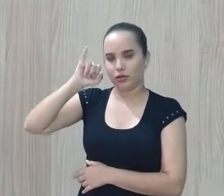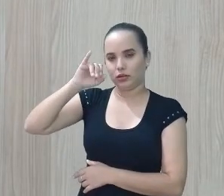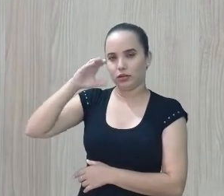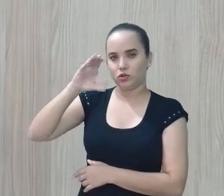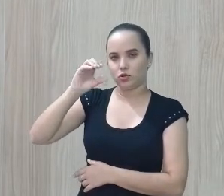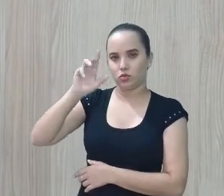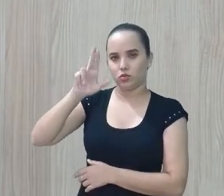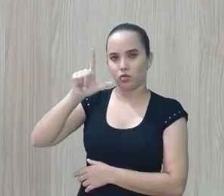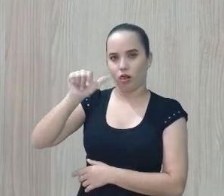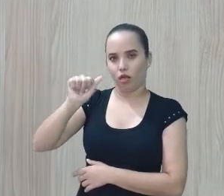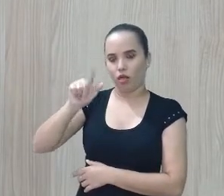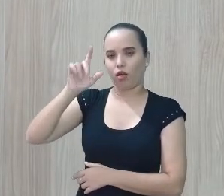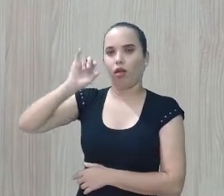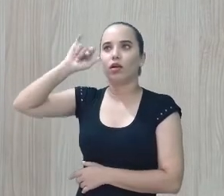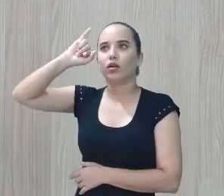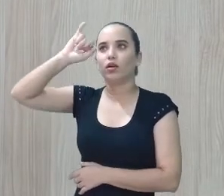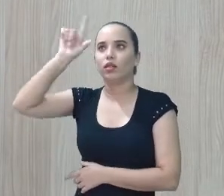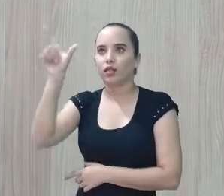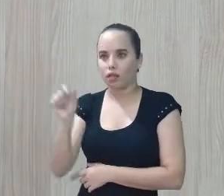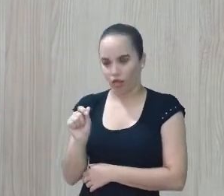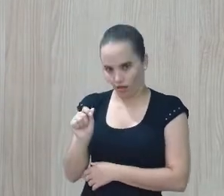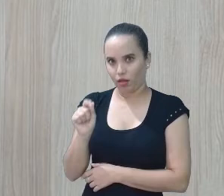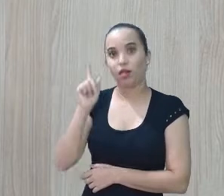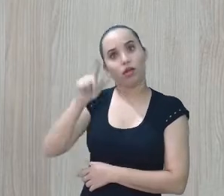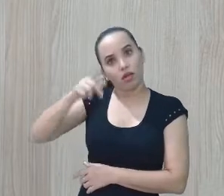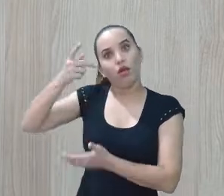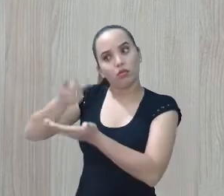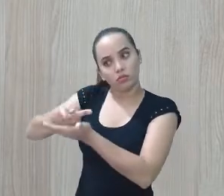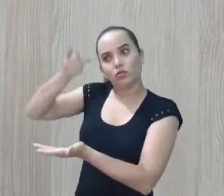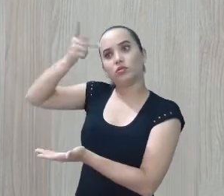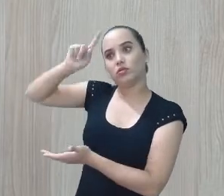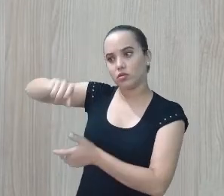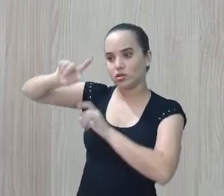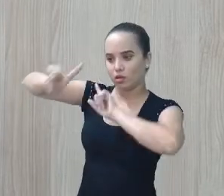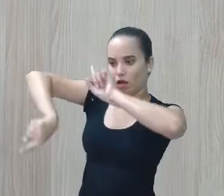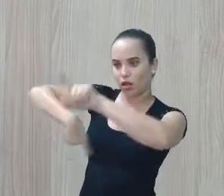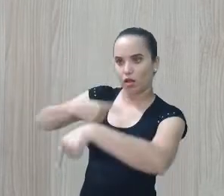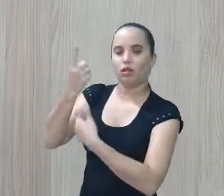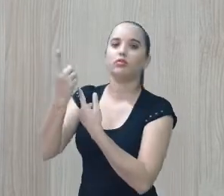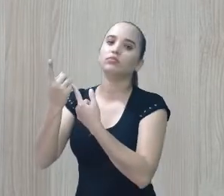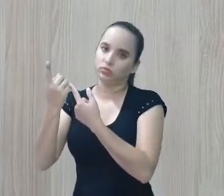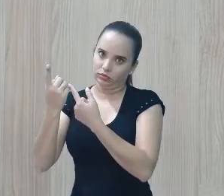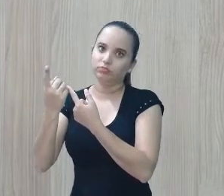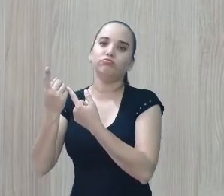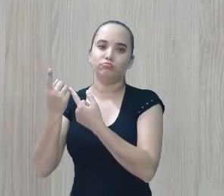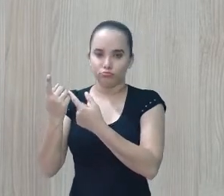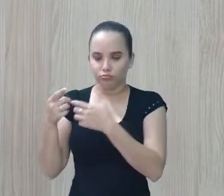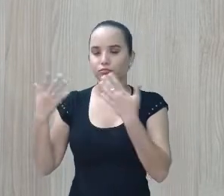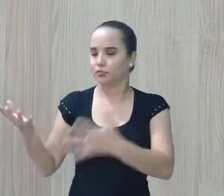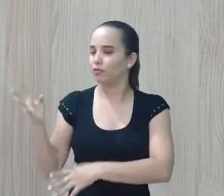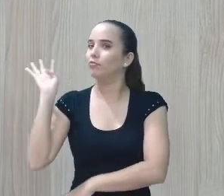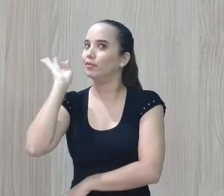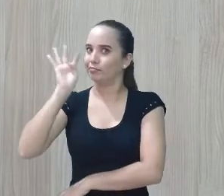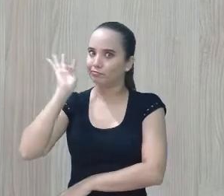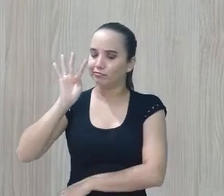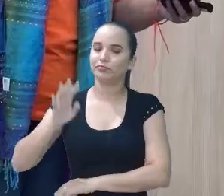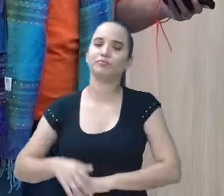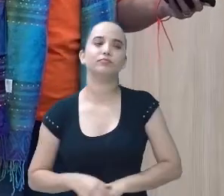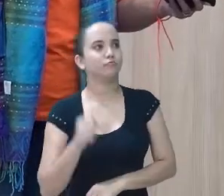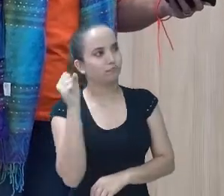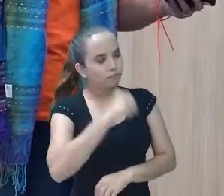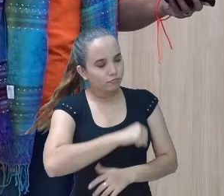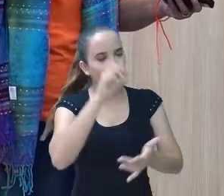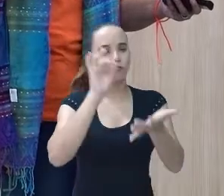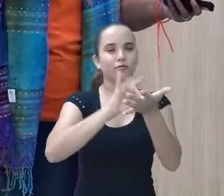onde aconteceu essa revolução. Né? Nada é por acaso. Nada é por acaso. Né? É interessante isso. É uma